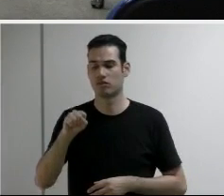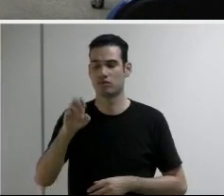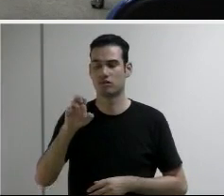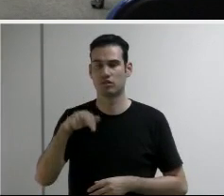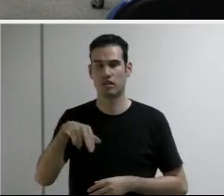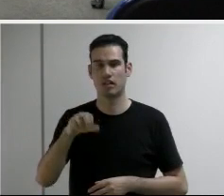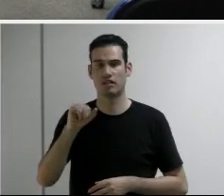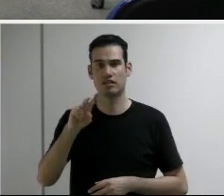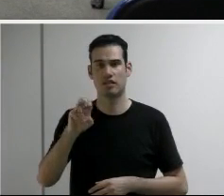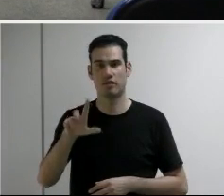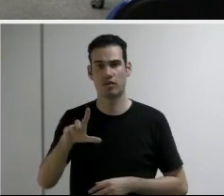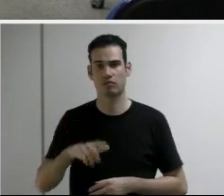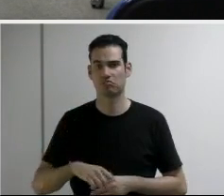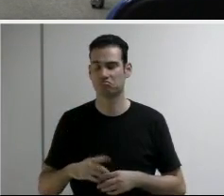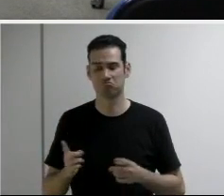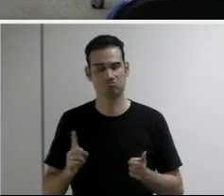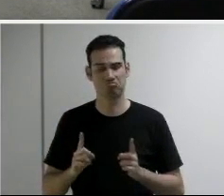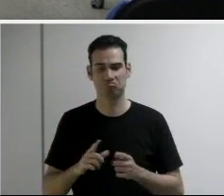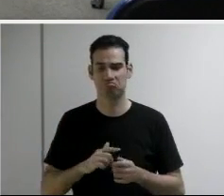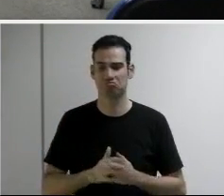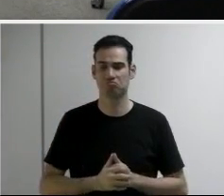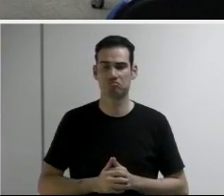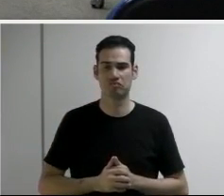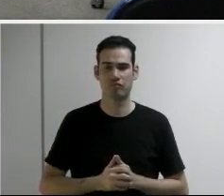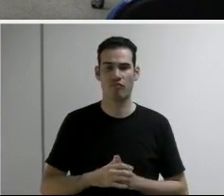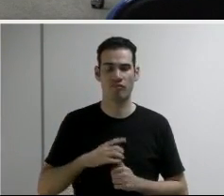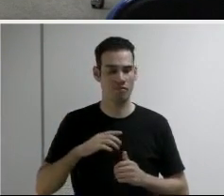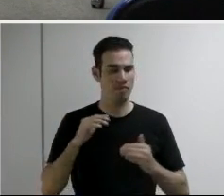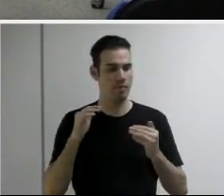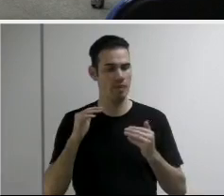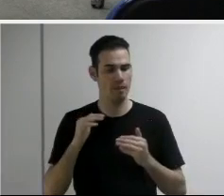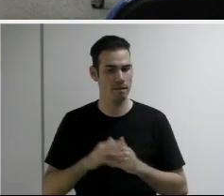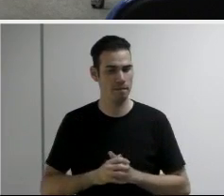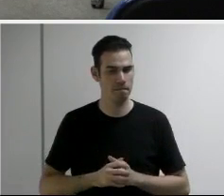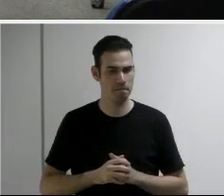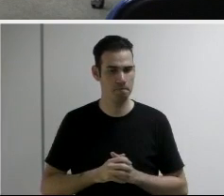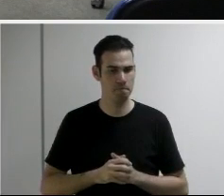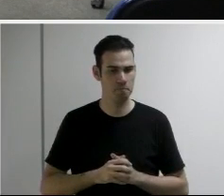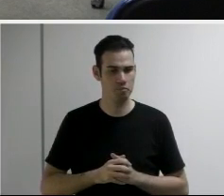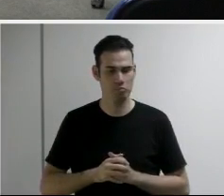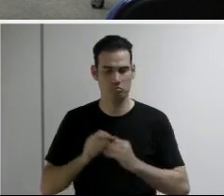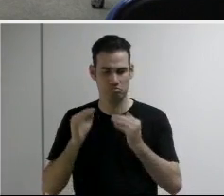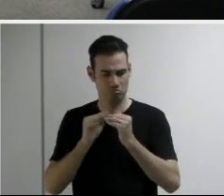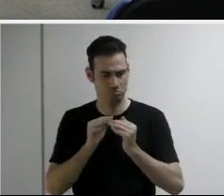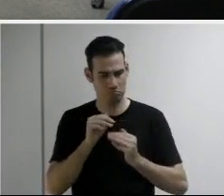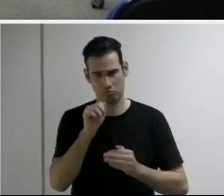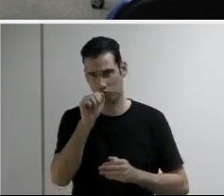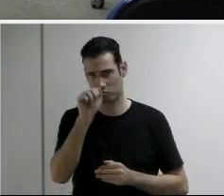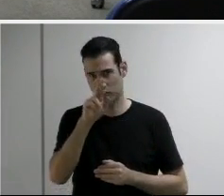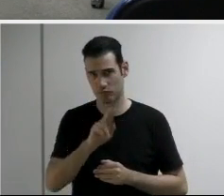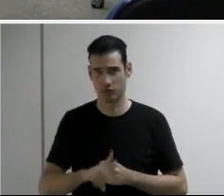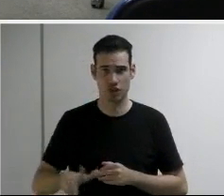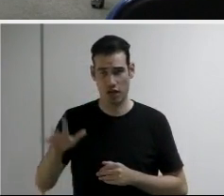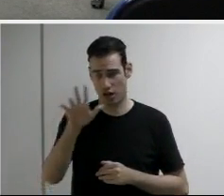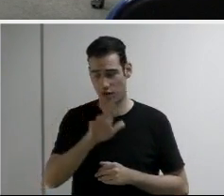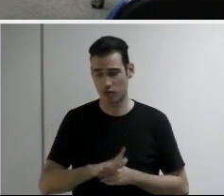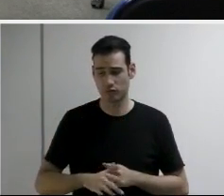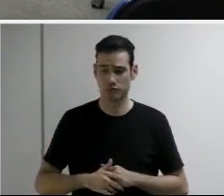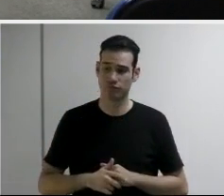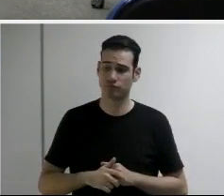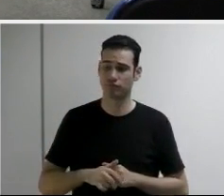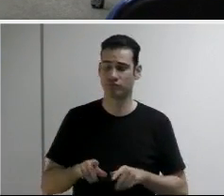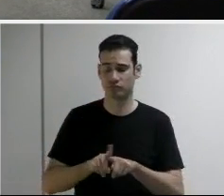que ia ser feito um consentimento, digamos assim, geral. O Marco Civil da Internet ia tratar no consentimento geral, e na